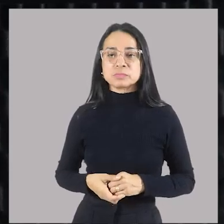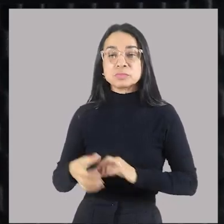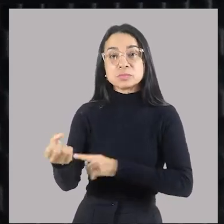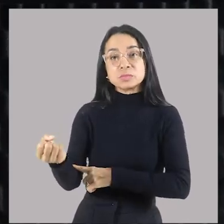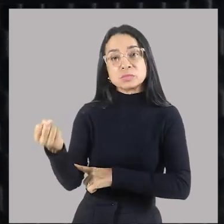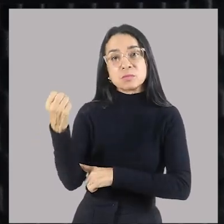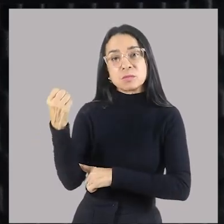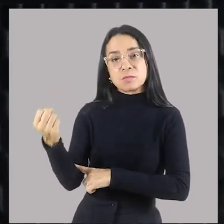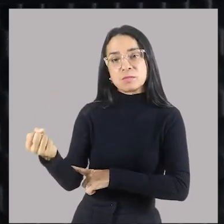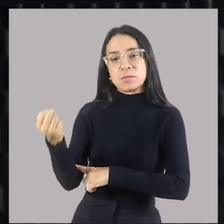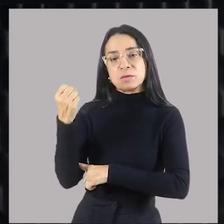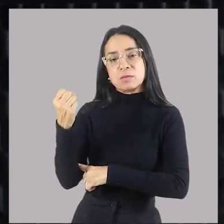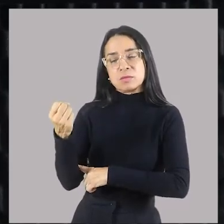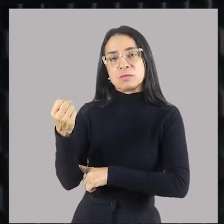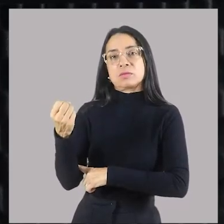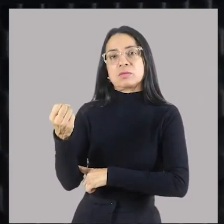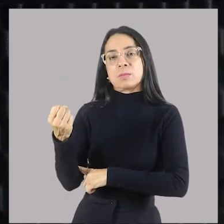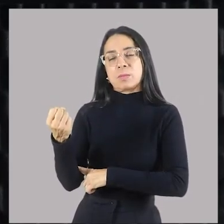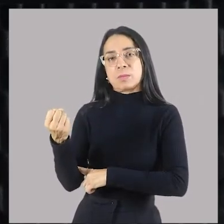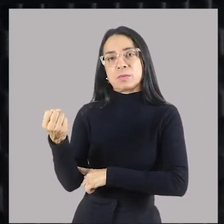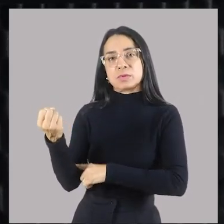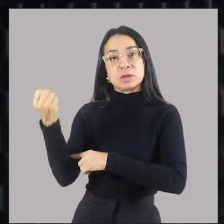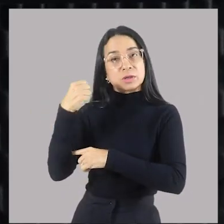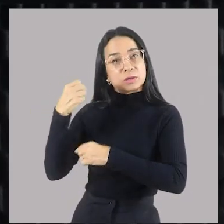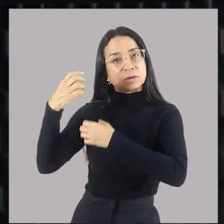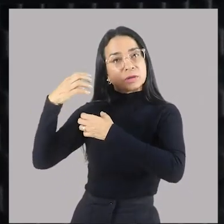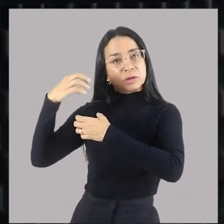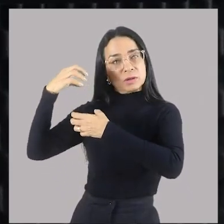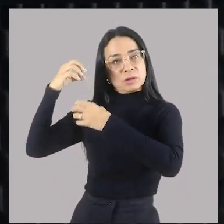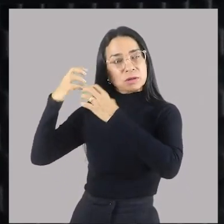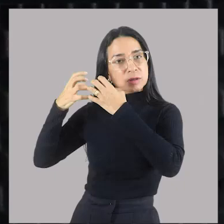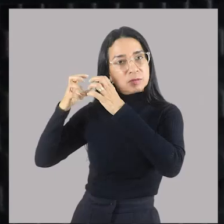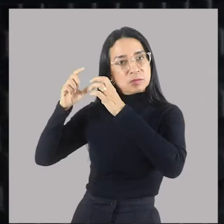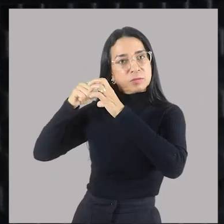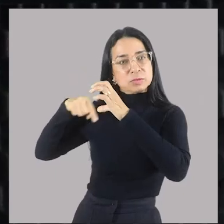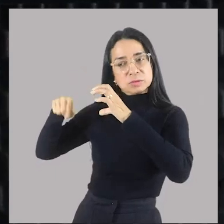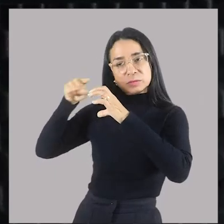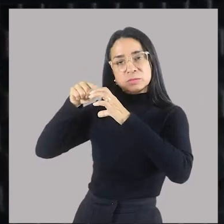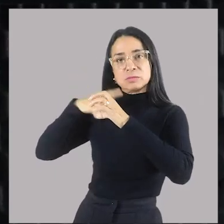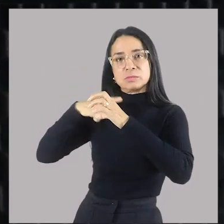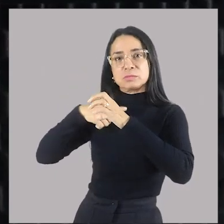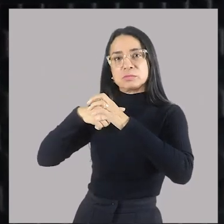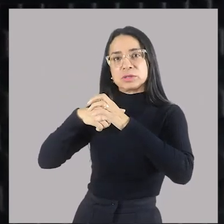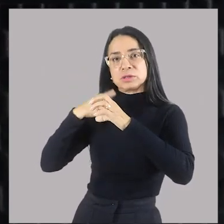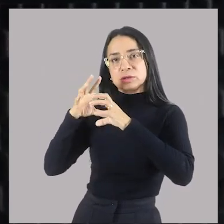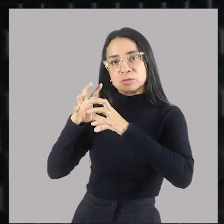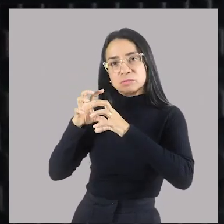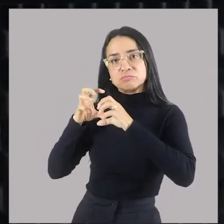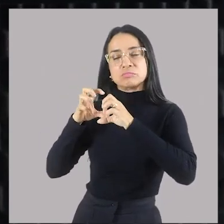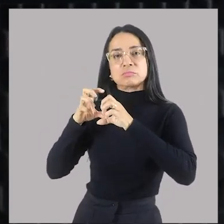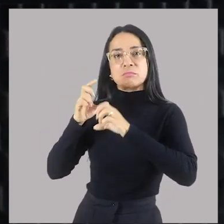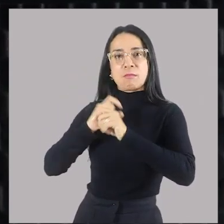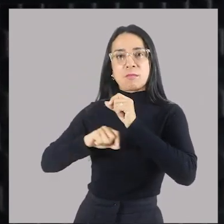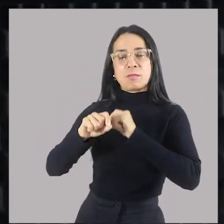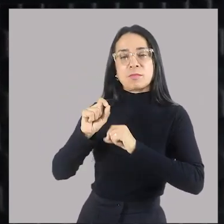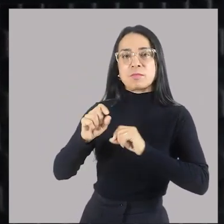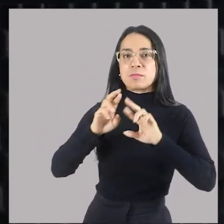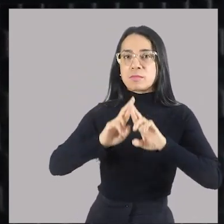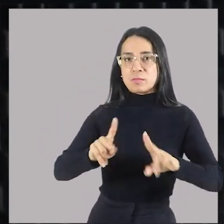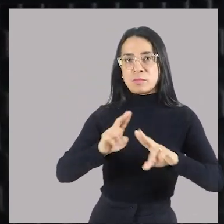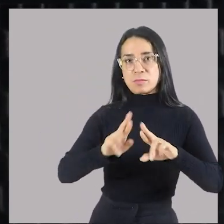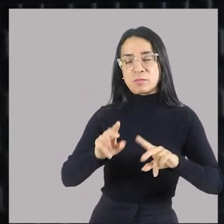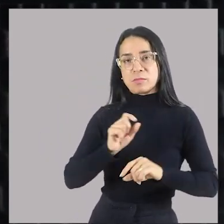gente mandou a informação através de neurônios motores e ocorreu a contração. Então, isso